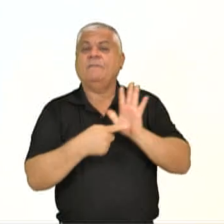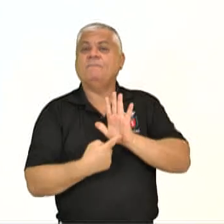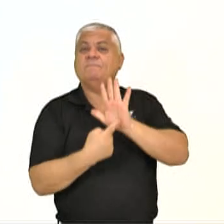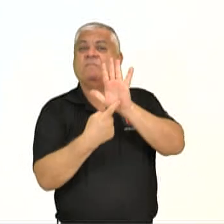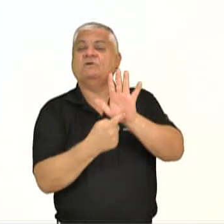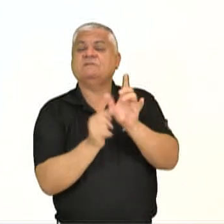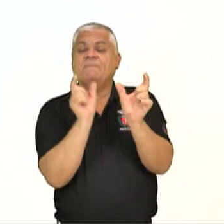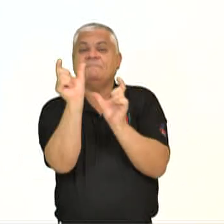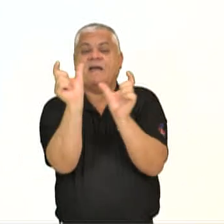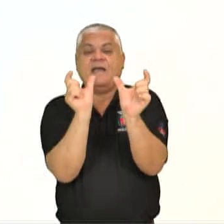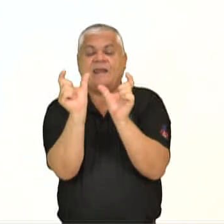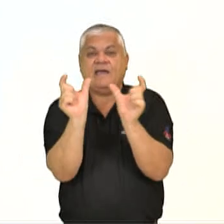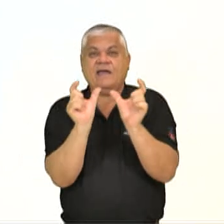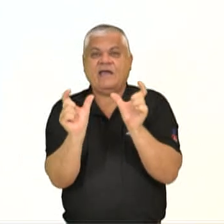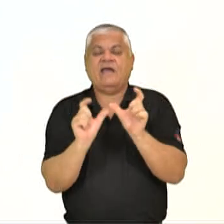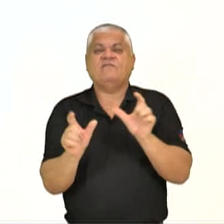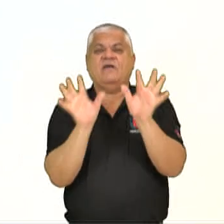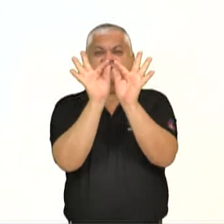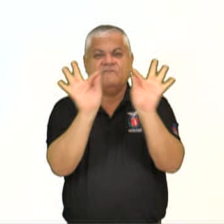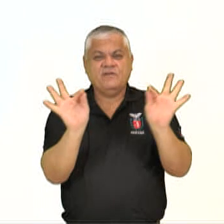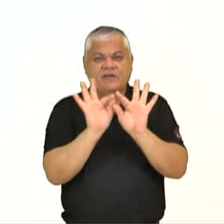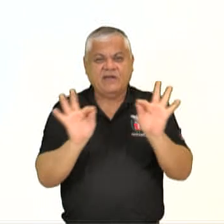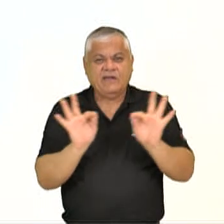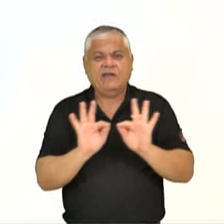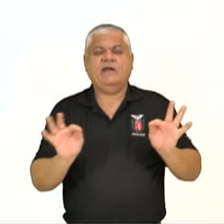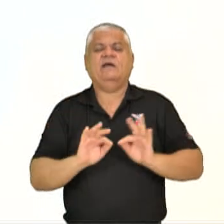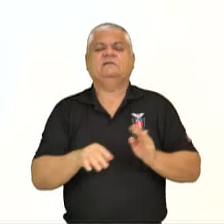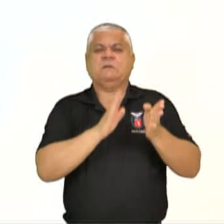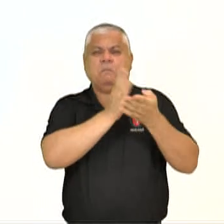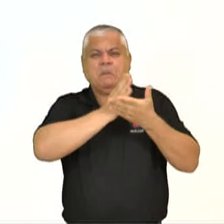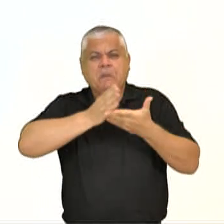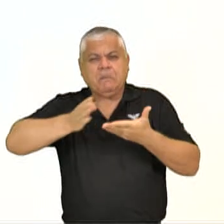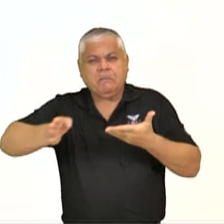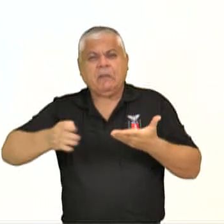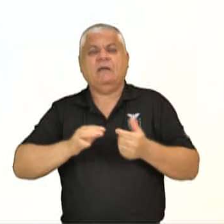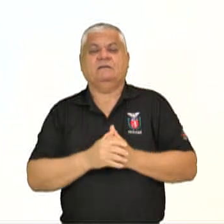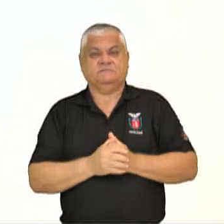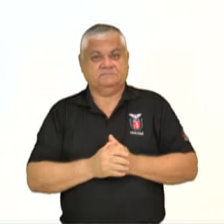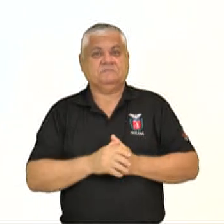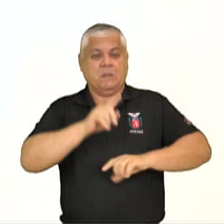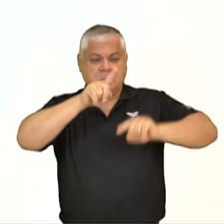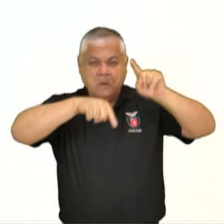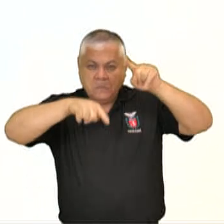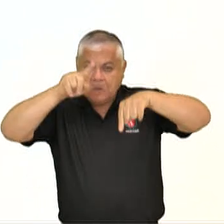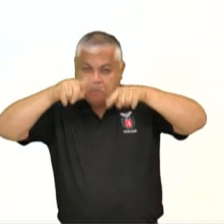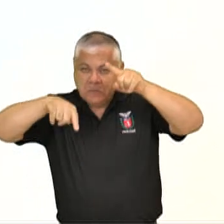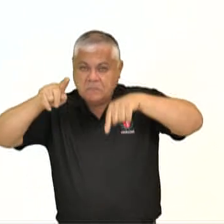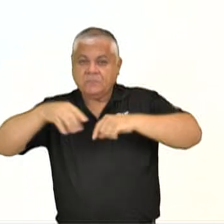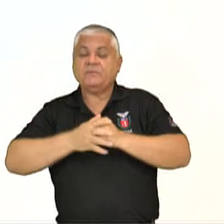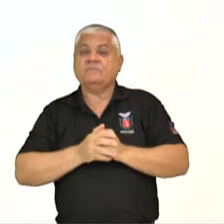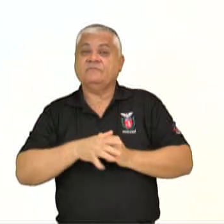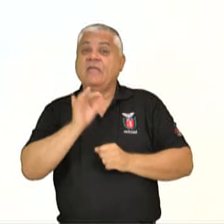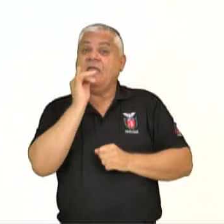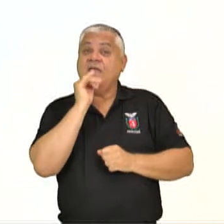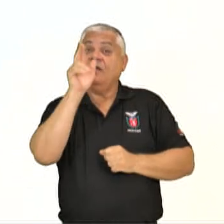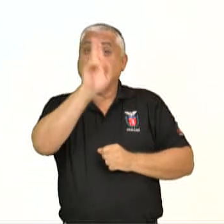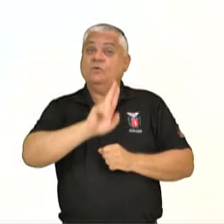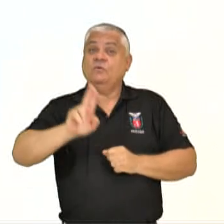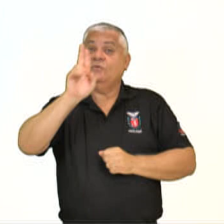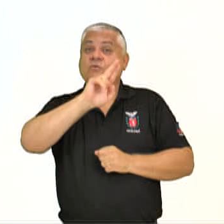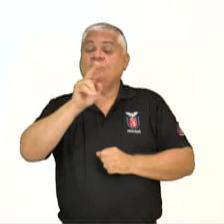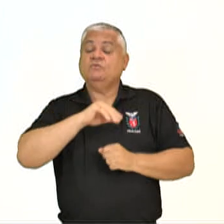de palavras, frases, ritmo, entonação. São recursos que se afastam de uma